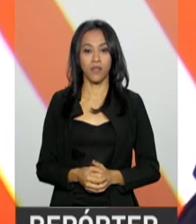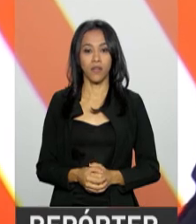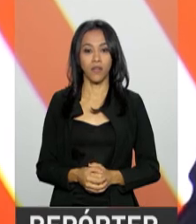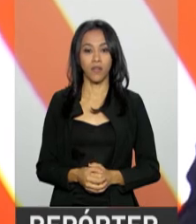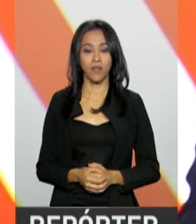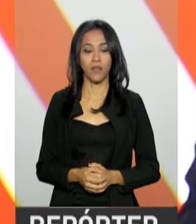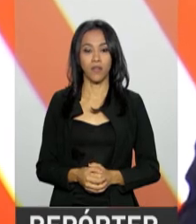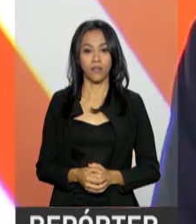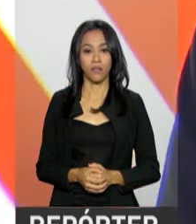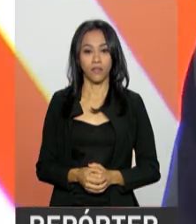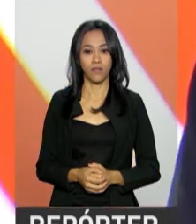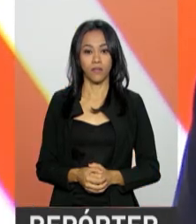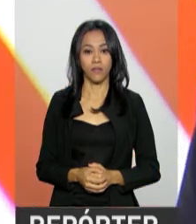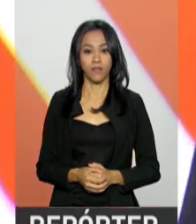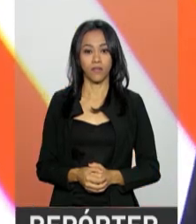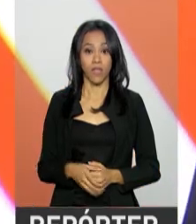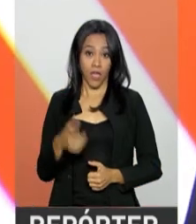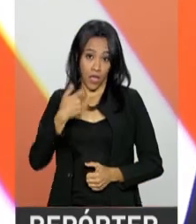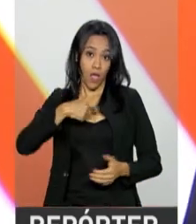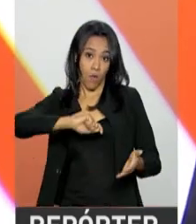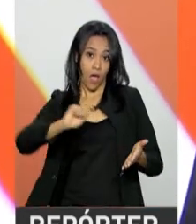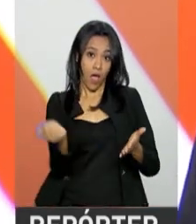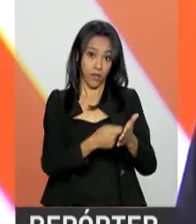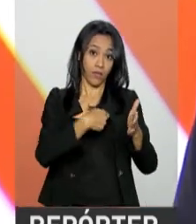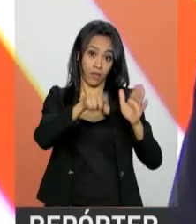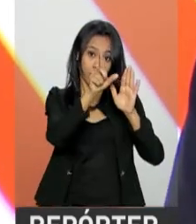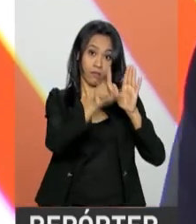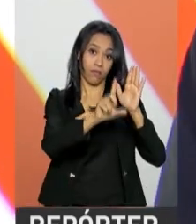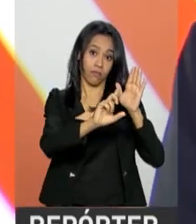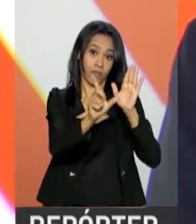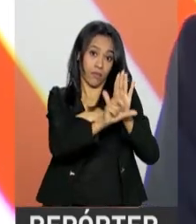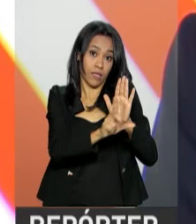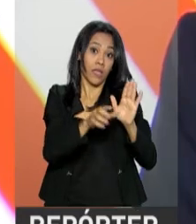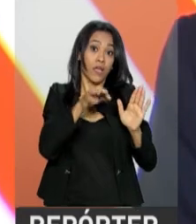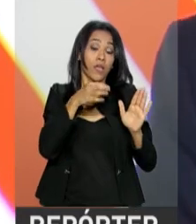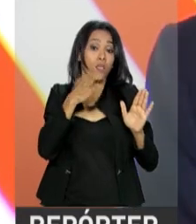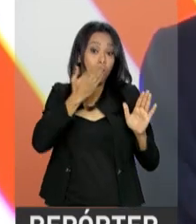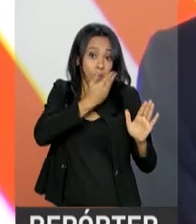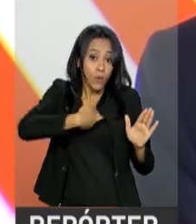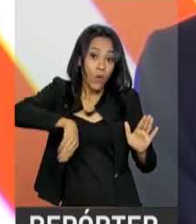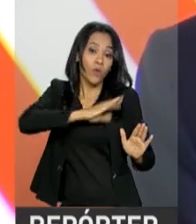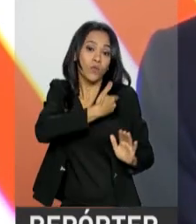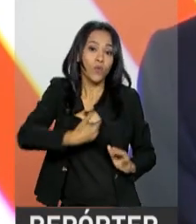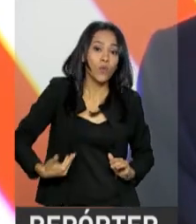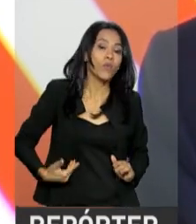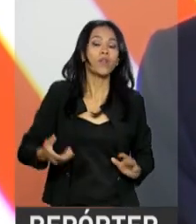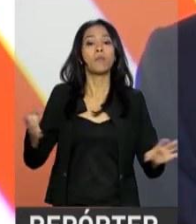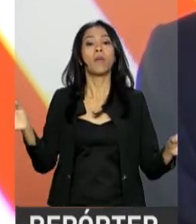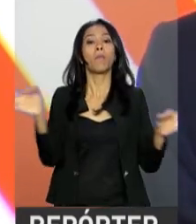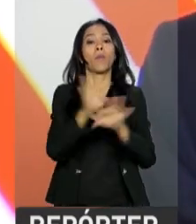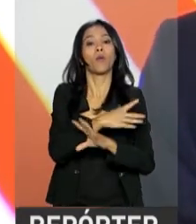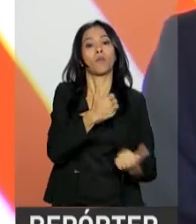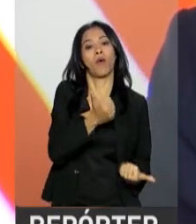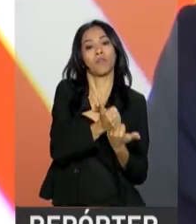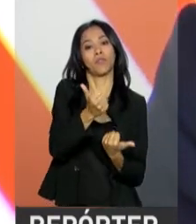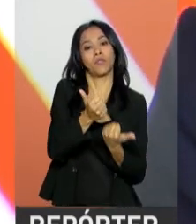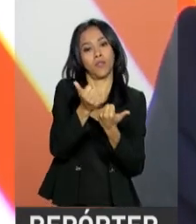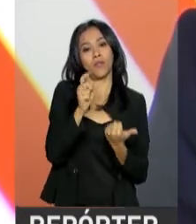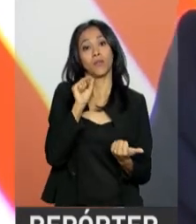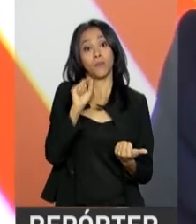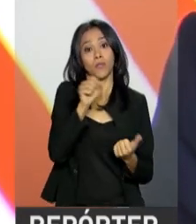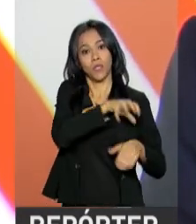o immigration eu assinalei até que nosso governo está pronto a colaborar no transporte